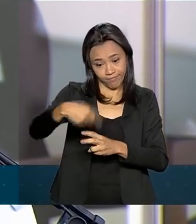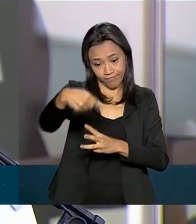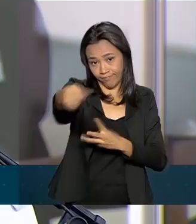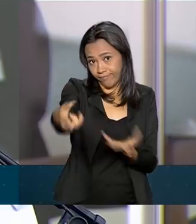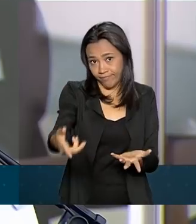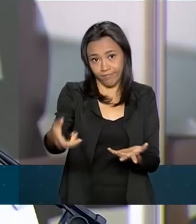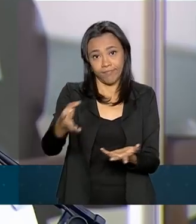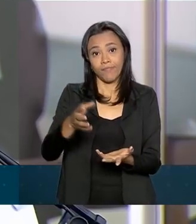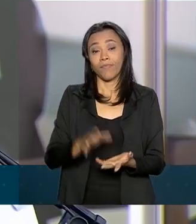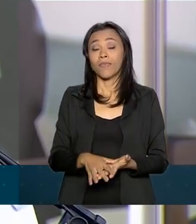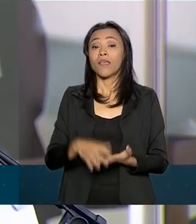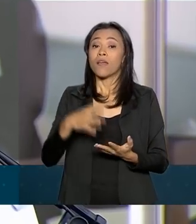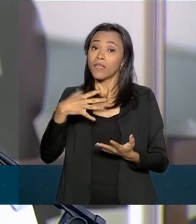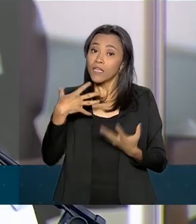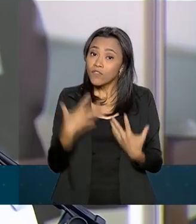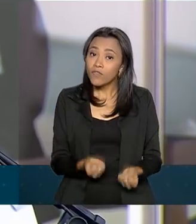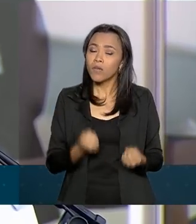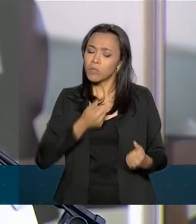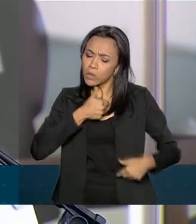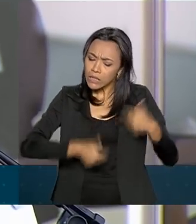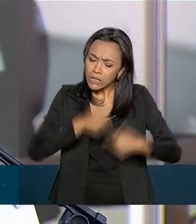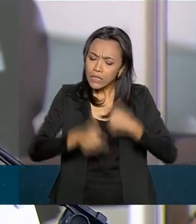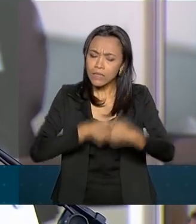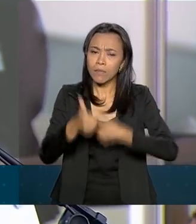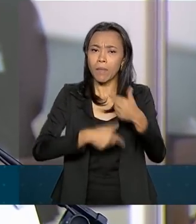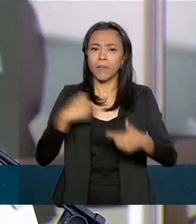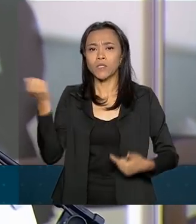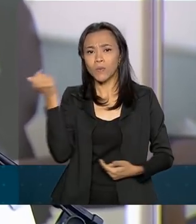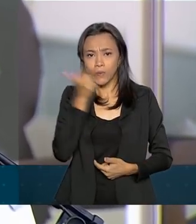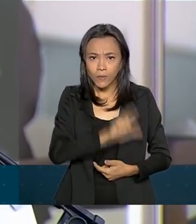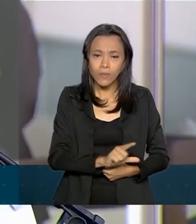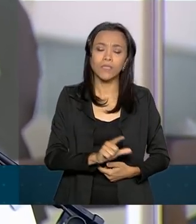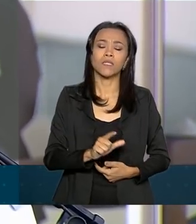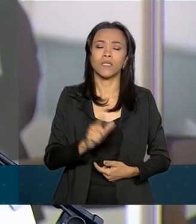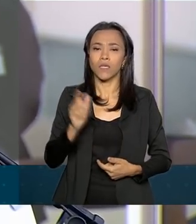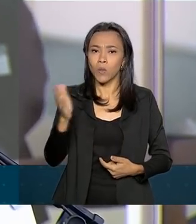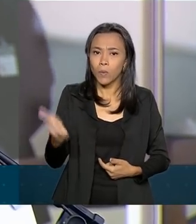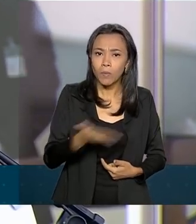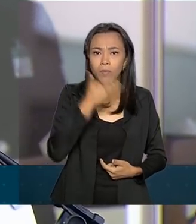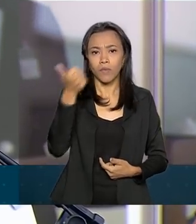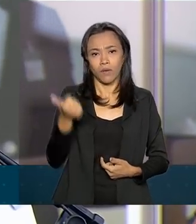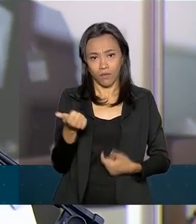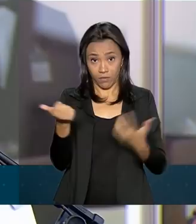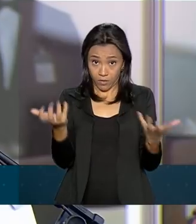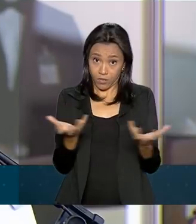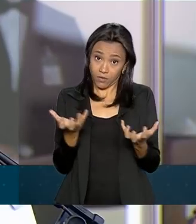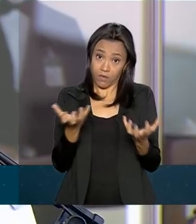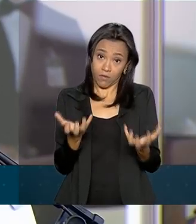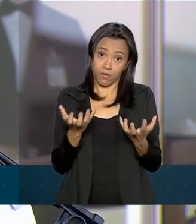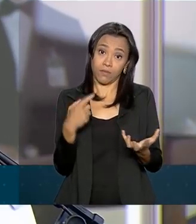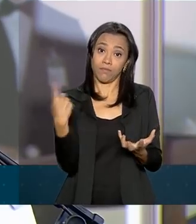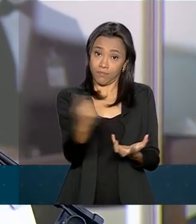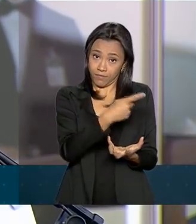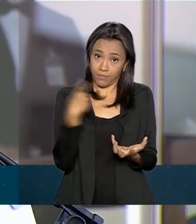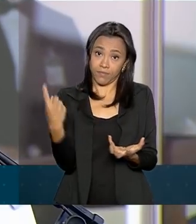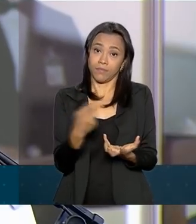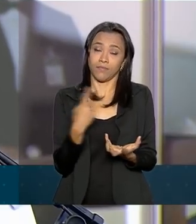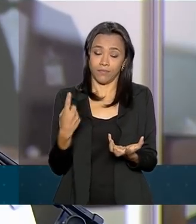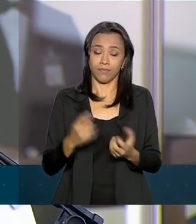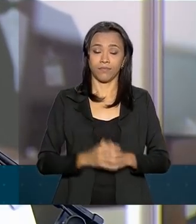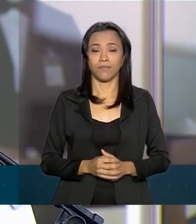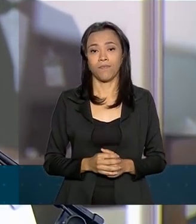postos de destaque, farão com que nós chegaremos realmente ao local que nós todos merecemos